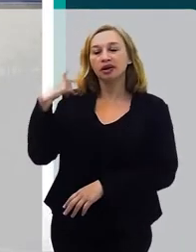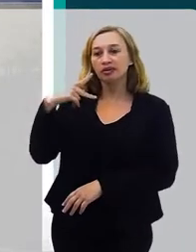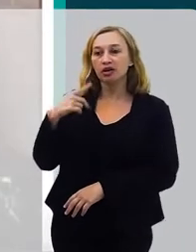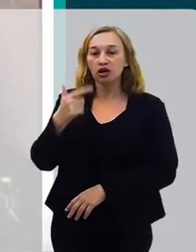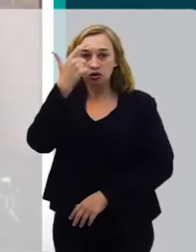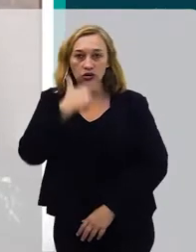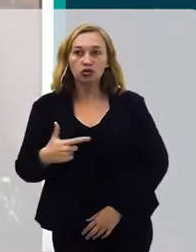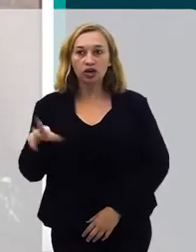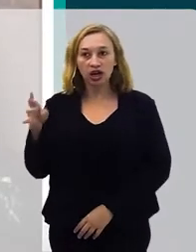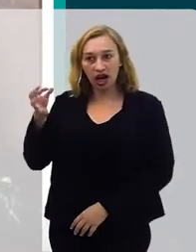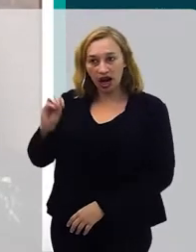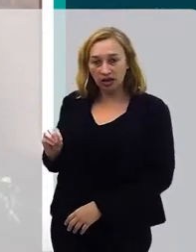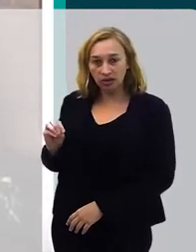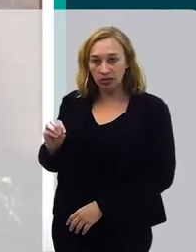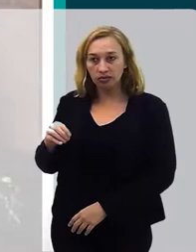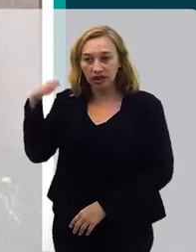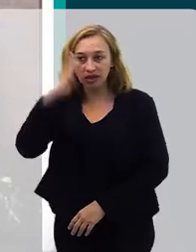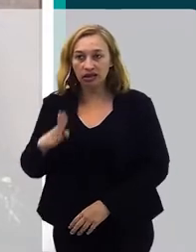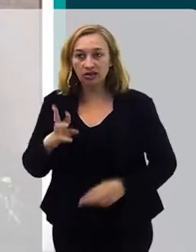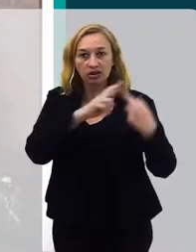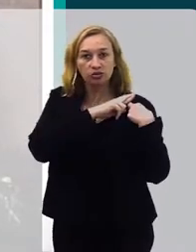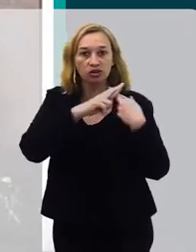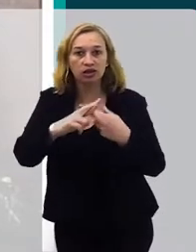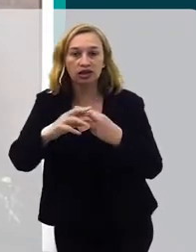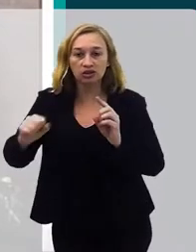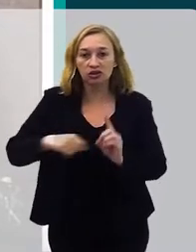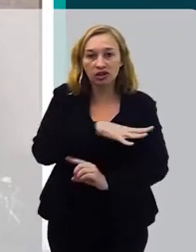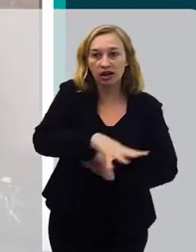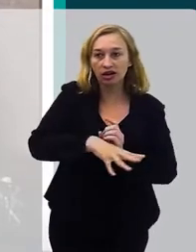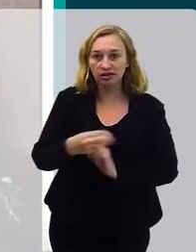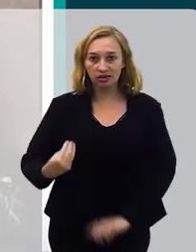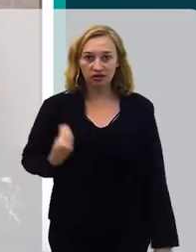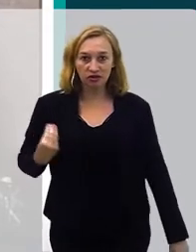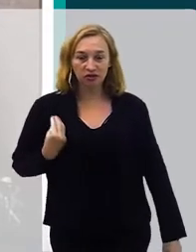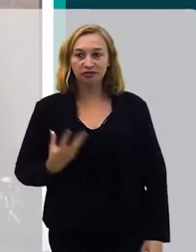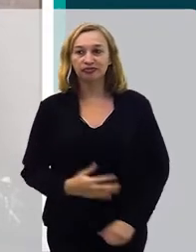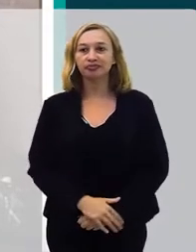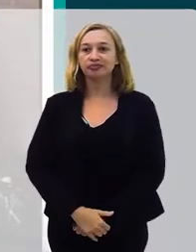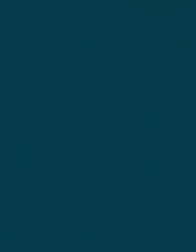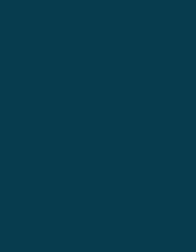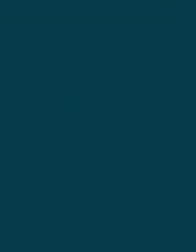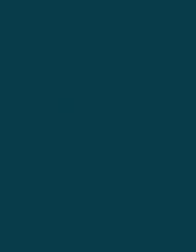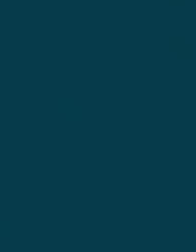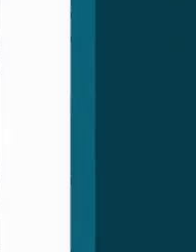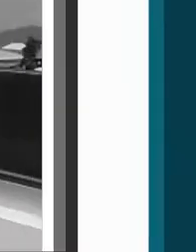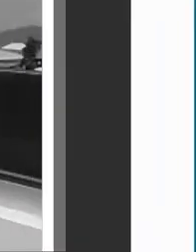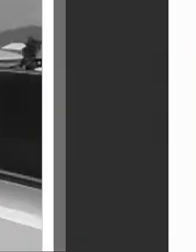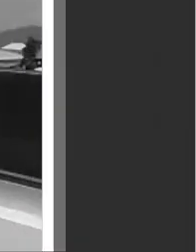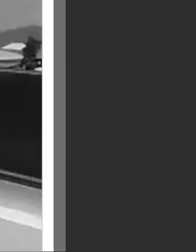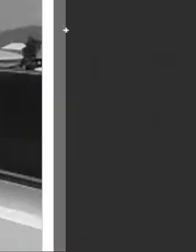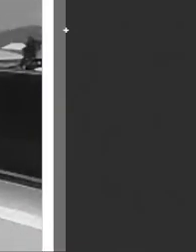parlamentar. Eu sou Ricardo Brasil e o Responsabilidade Social está no ar.